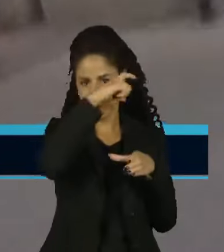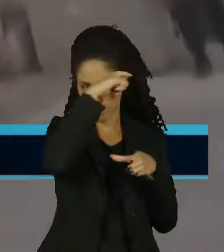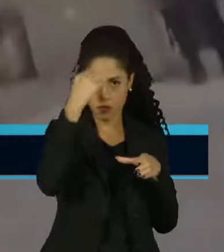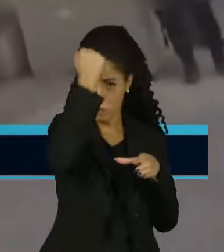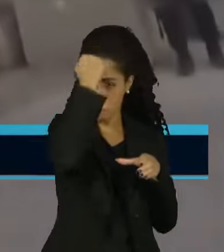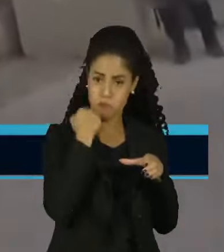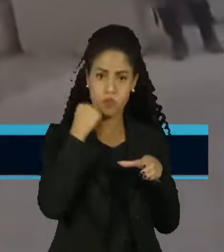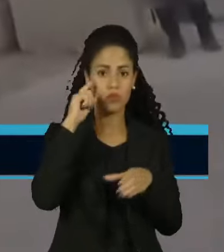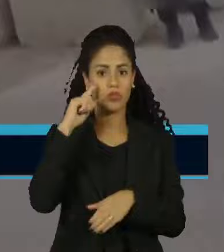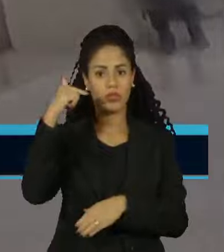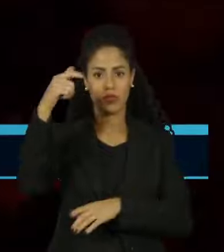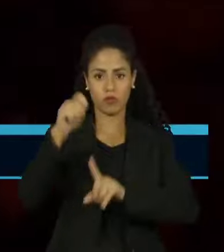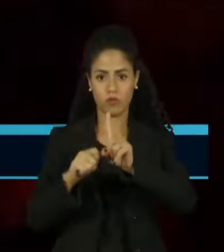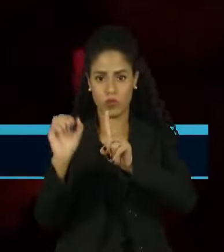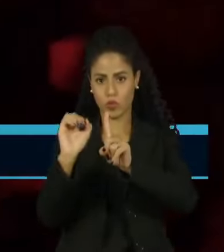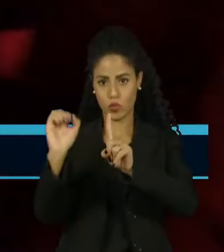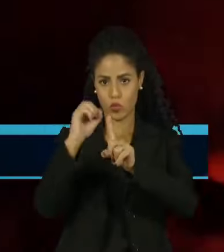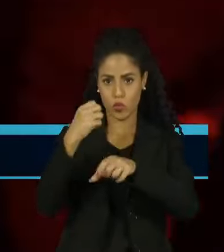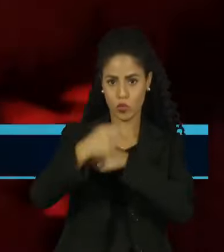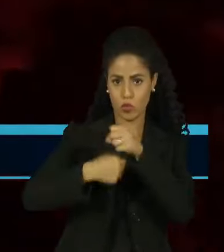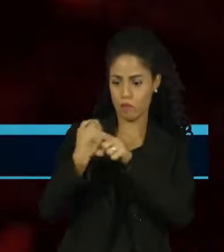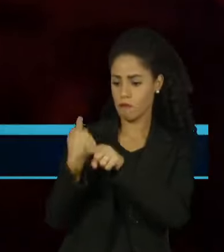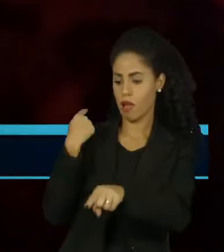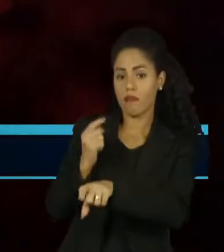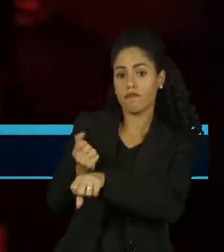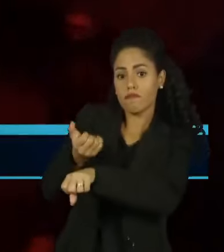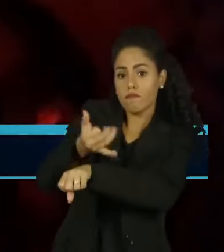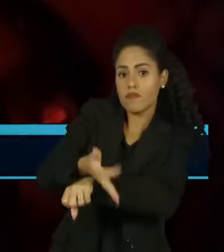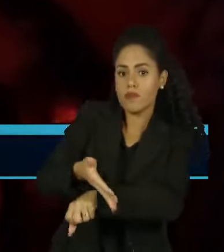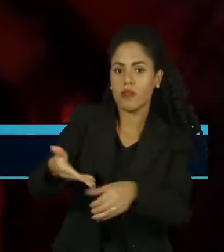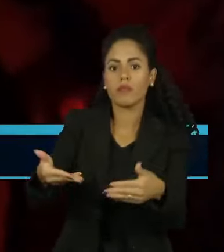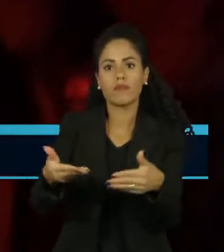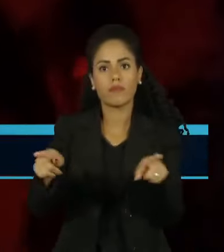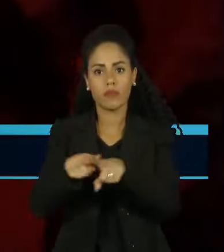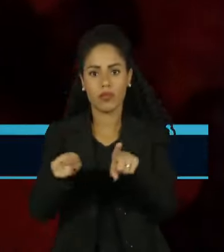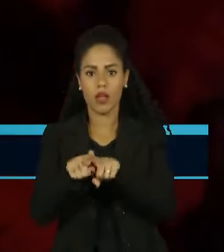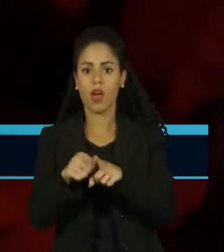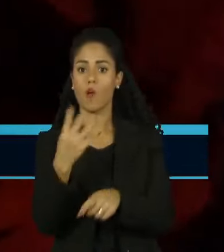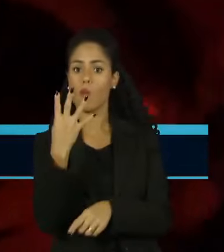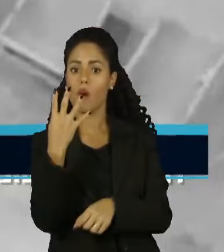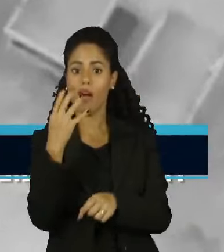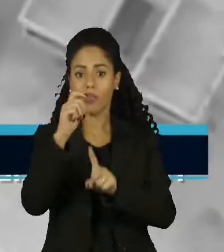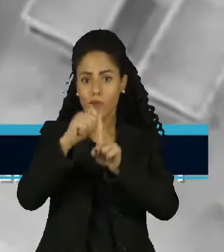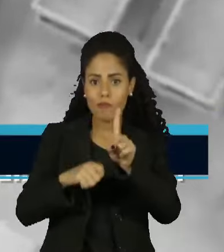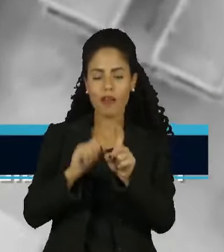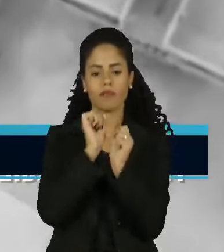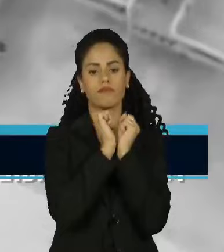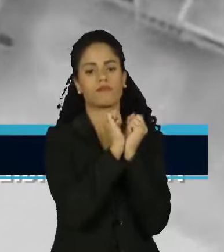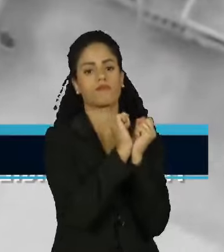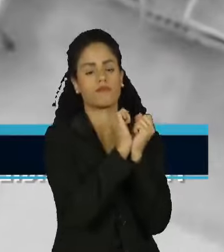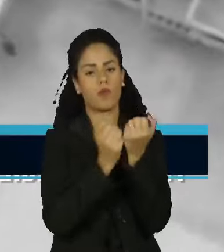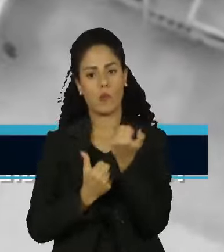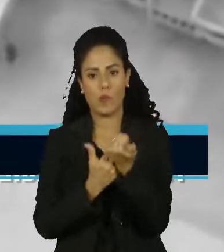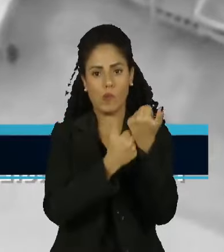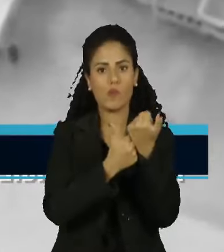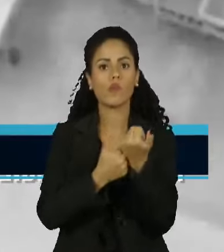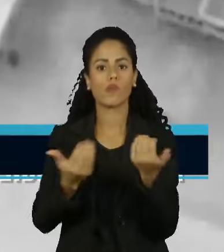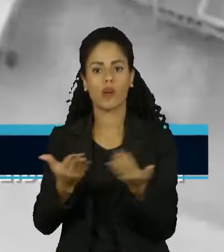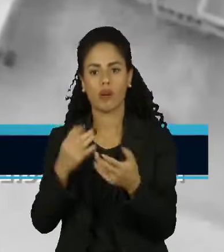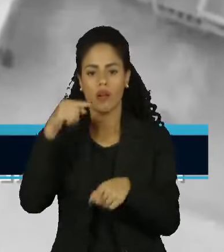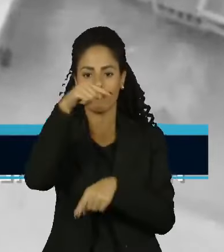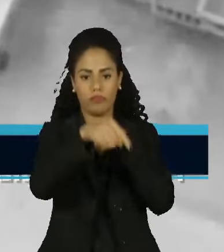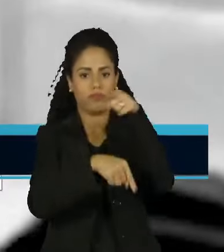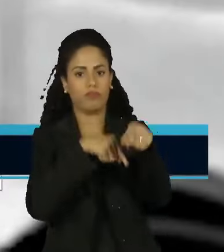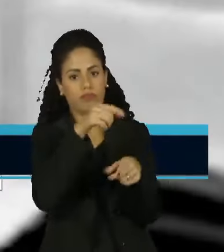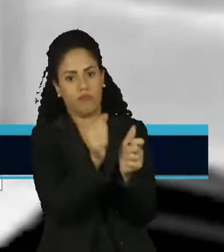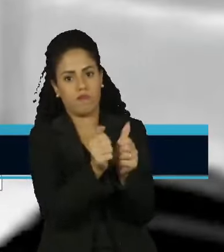ataques de 7 de outubro nesta madrugada uma grande ação deu fim a qu meses de cativeiro como a apoio intensos bombardeios